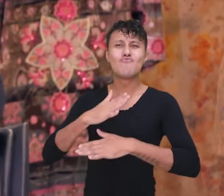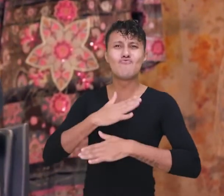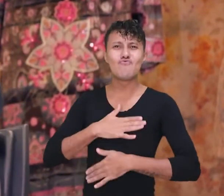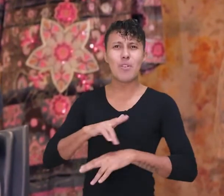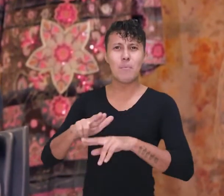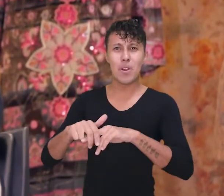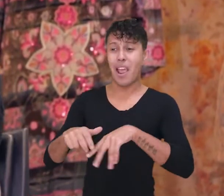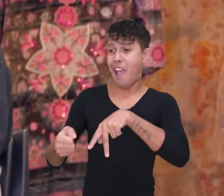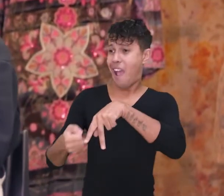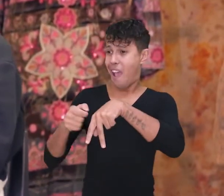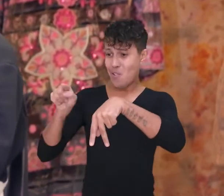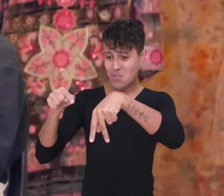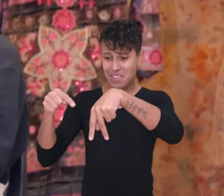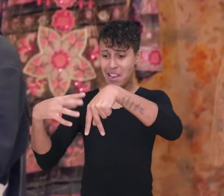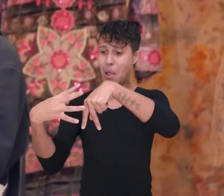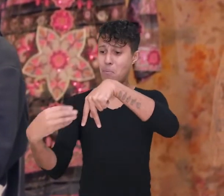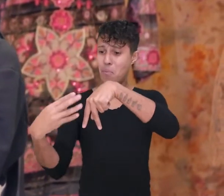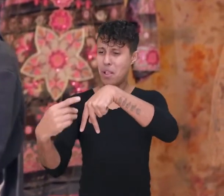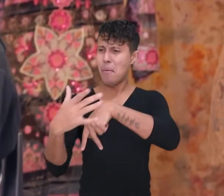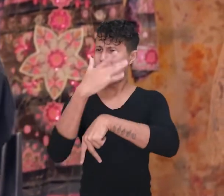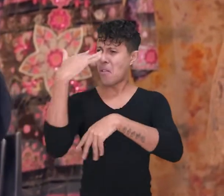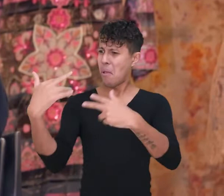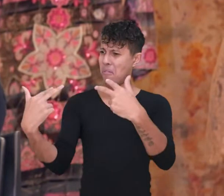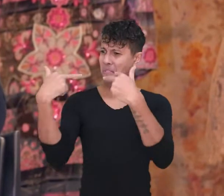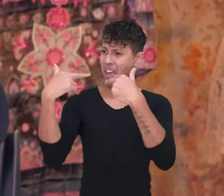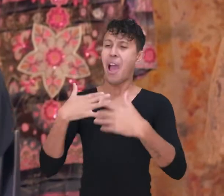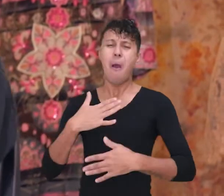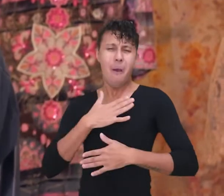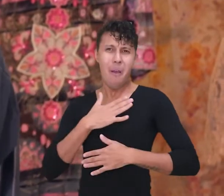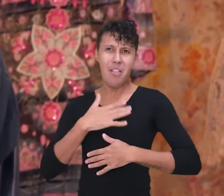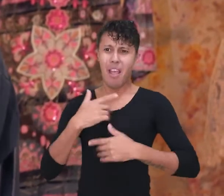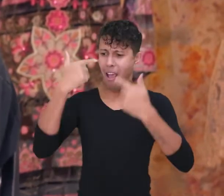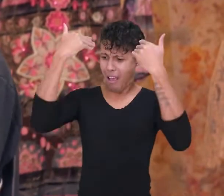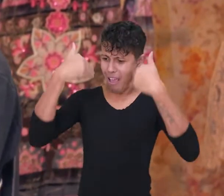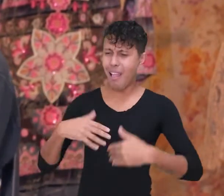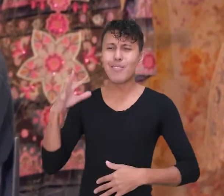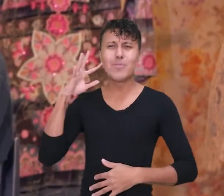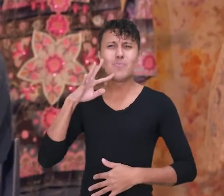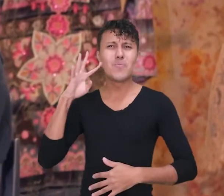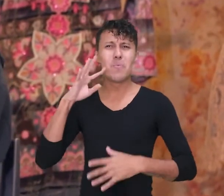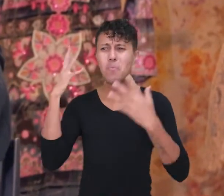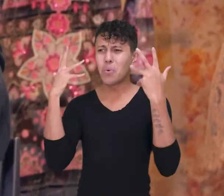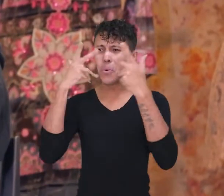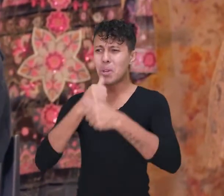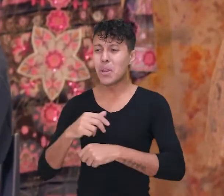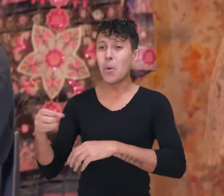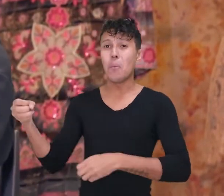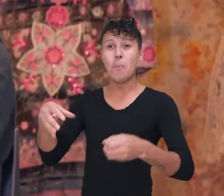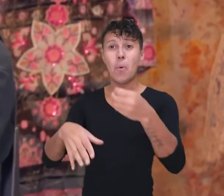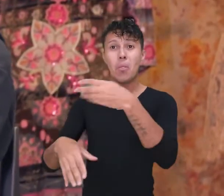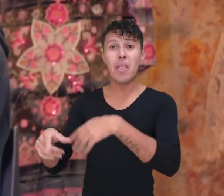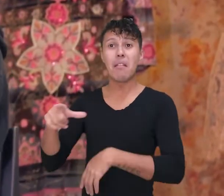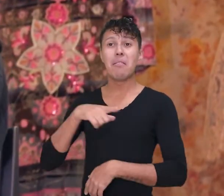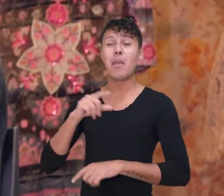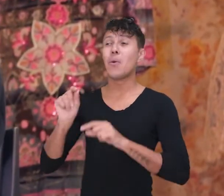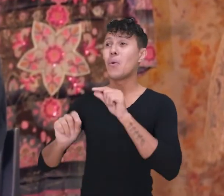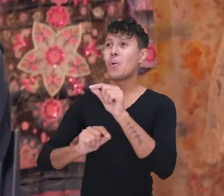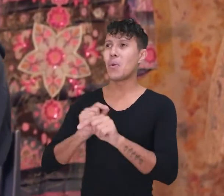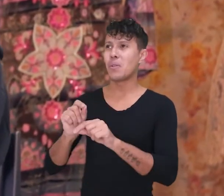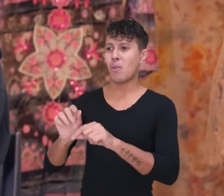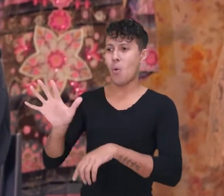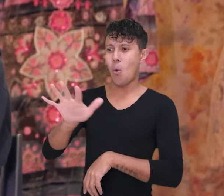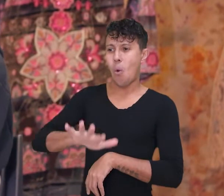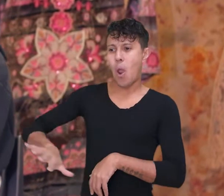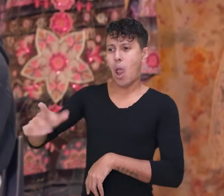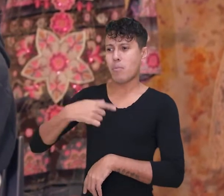mundo usando essa calça, eu quero usar também, todo mundo vai gostar de mim, ou vão falar comigo, vão me achar bonita, sabe? Eu acho que o moderno tem muito dessa de você estar